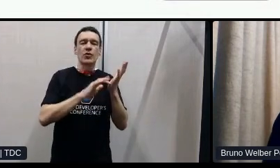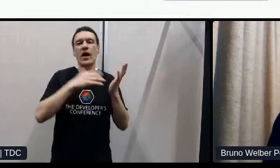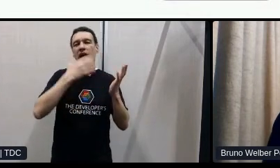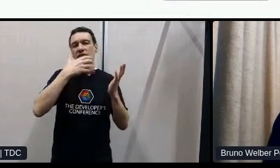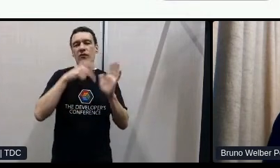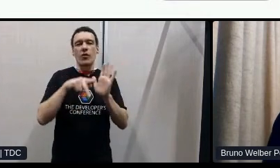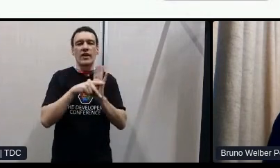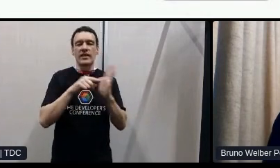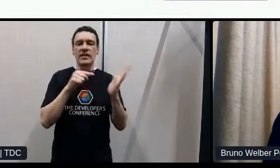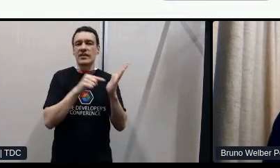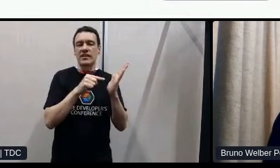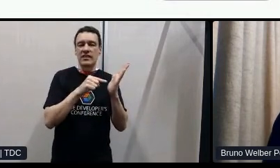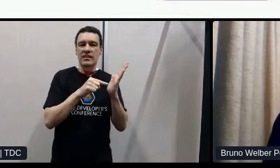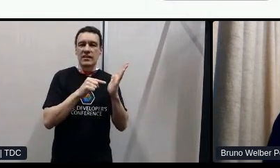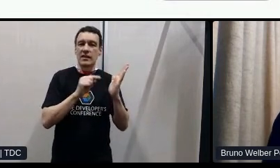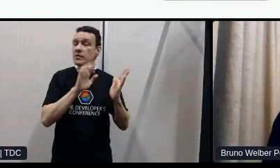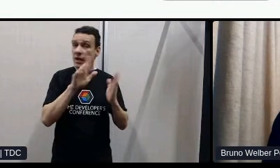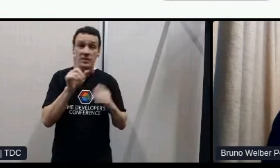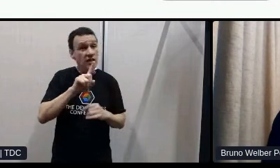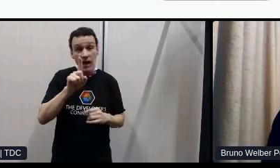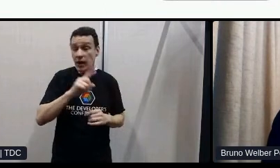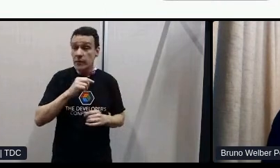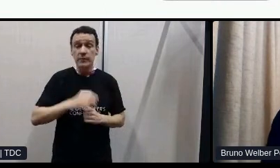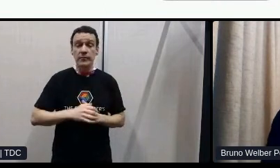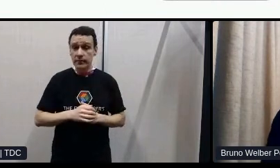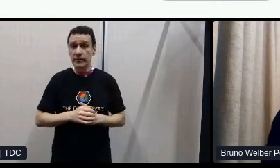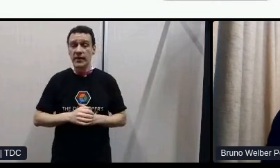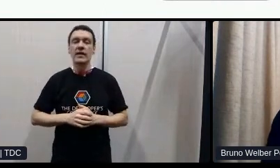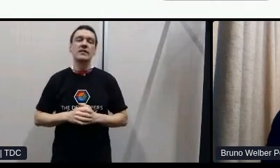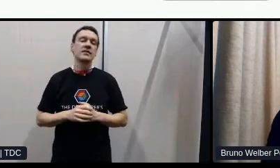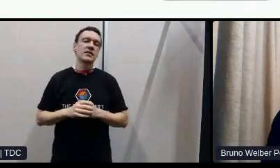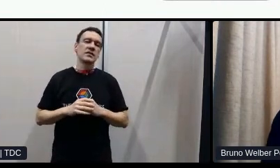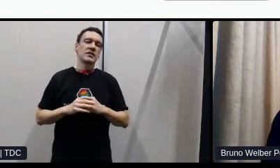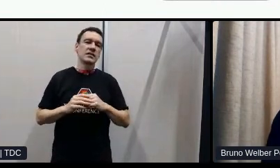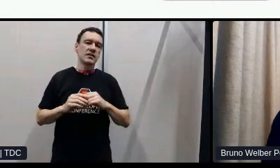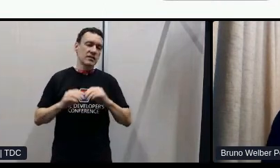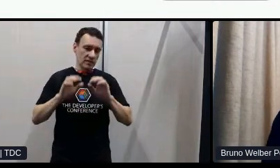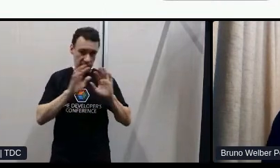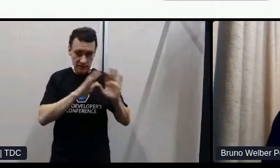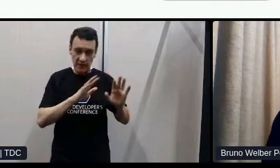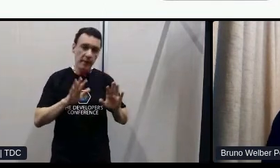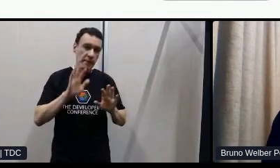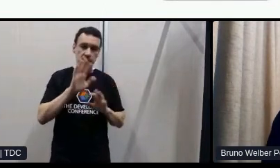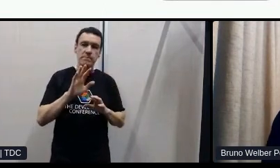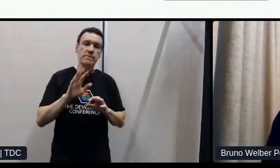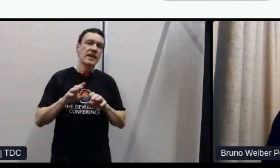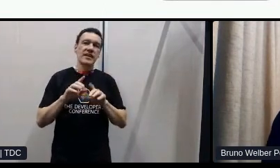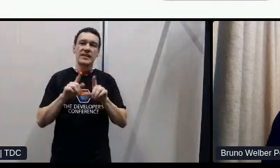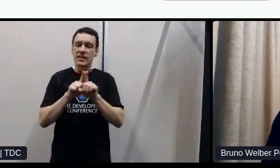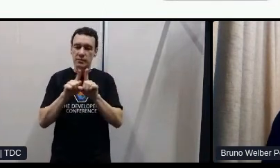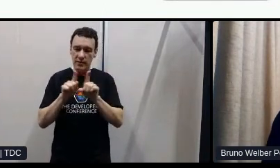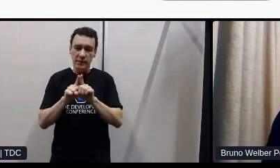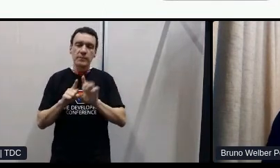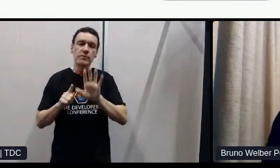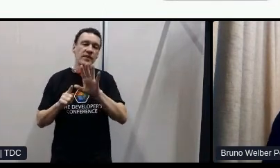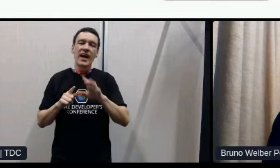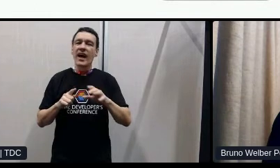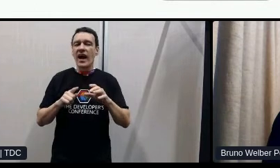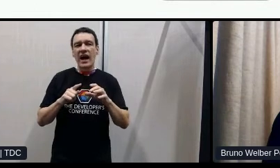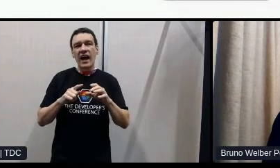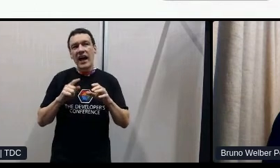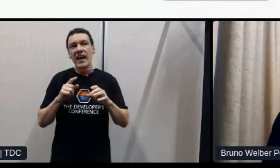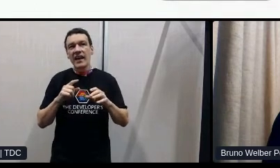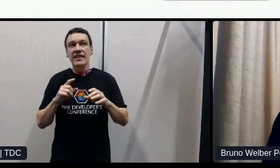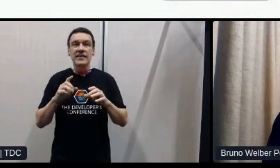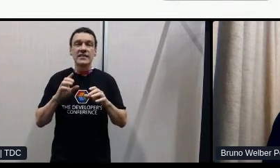VoiceOver teclado do iPhone, mas não. E se até nesse cenário que costuma ser muito comum, nós temos